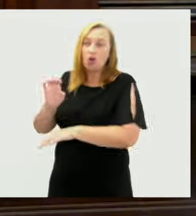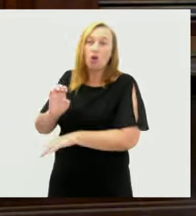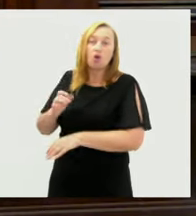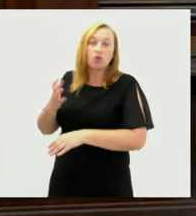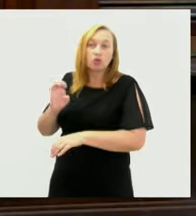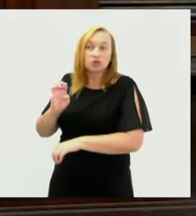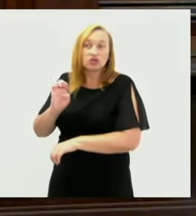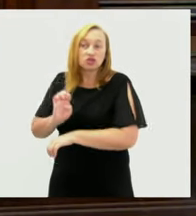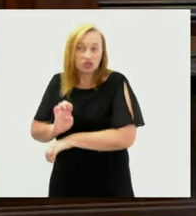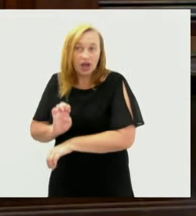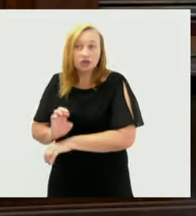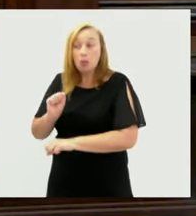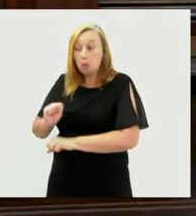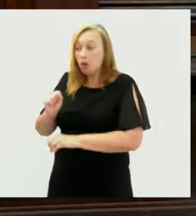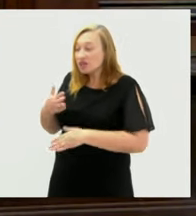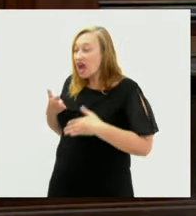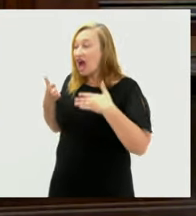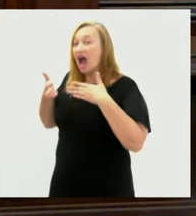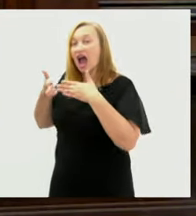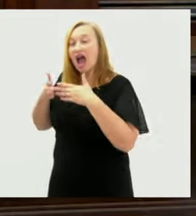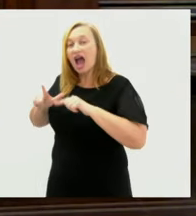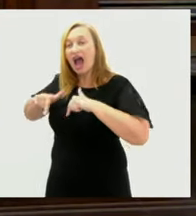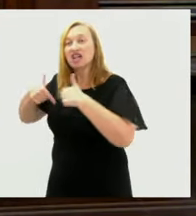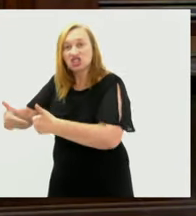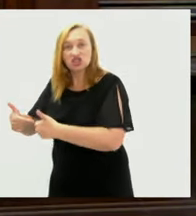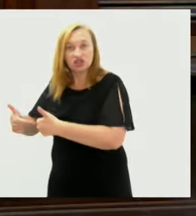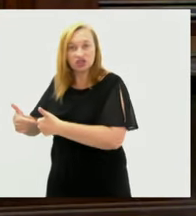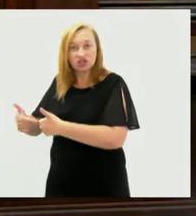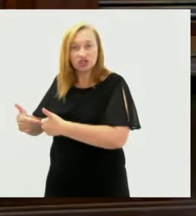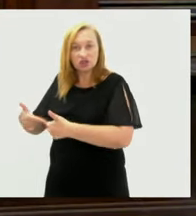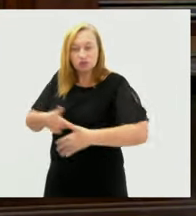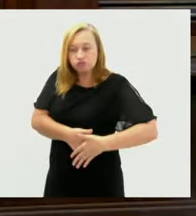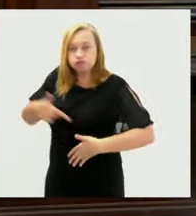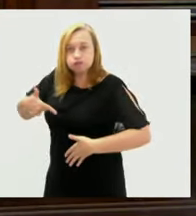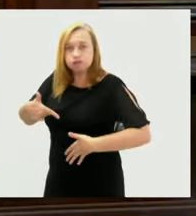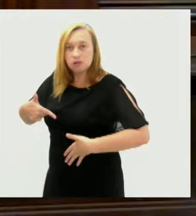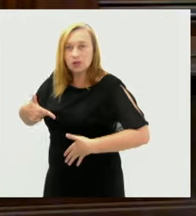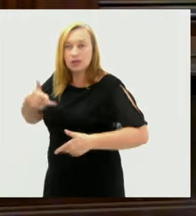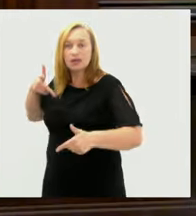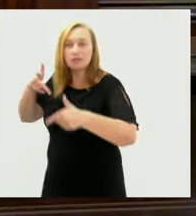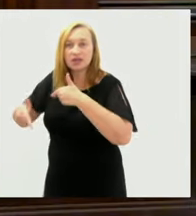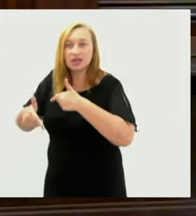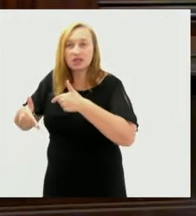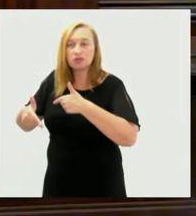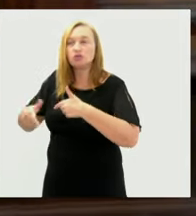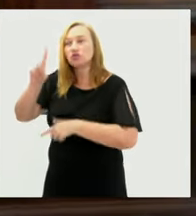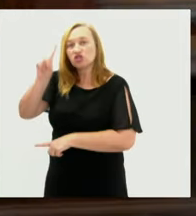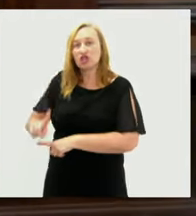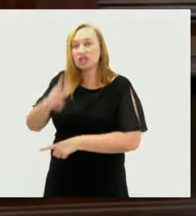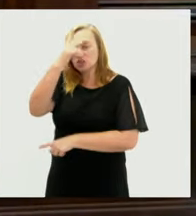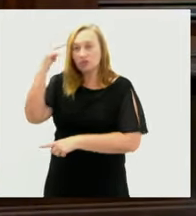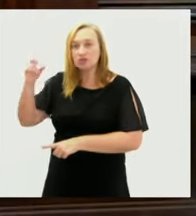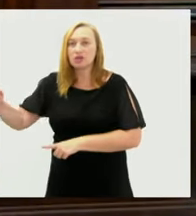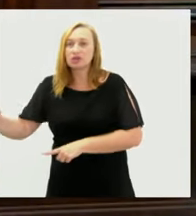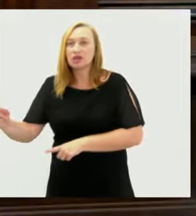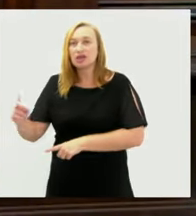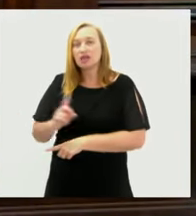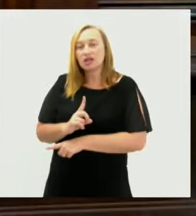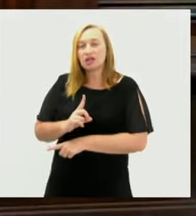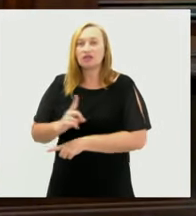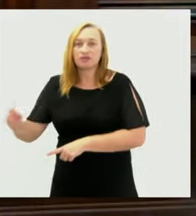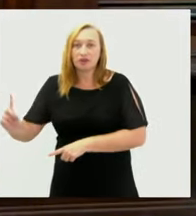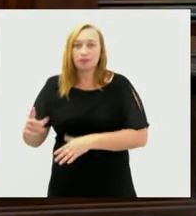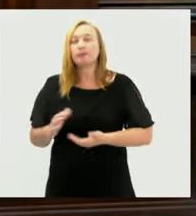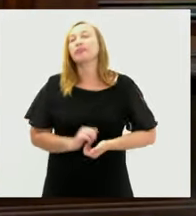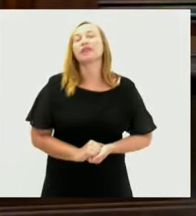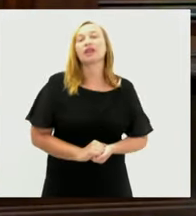maneira autoritária, empunhando suas armas e impedindo o direito de ir e vir desses moradores. Não só o direito